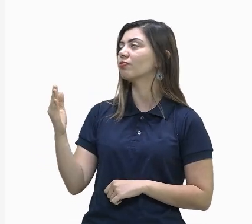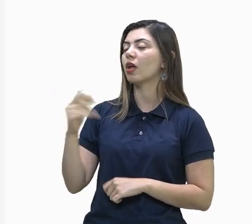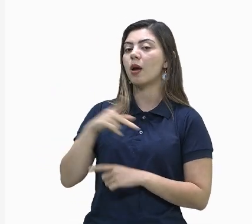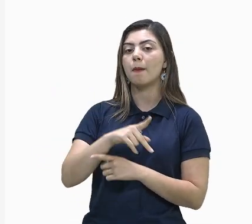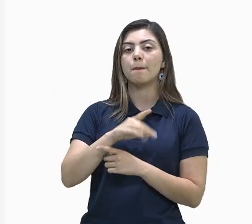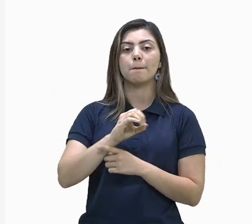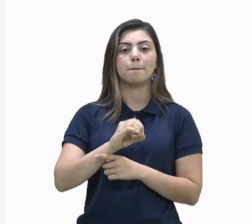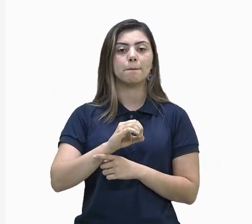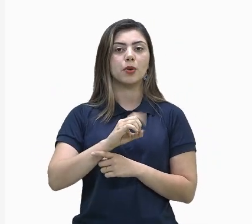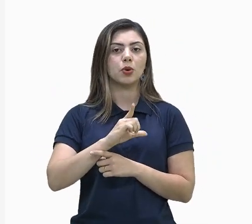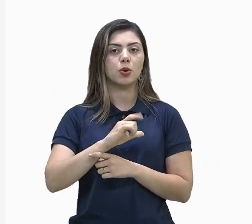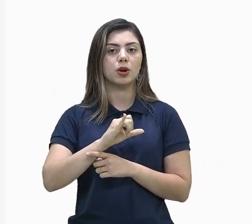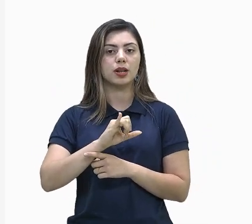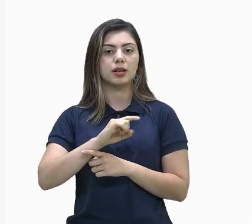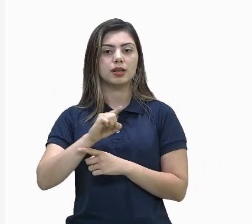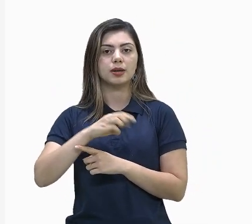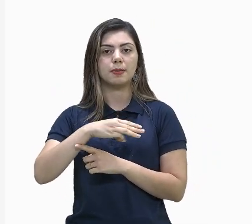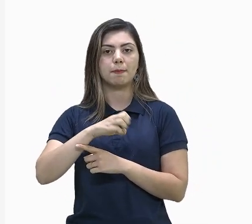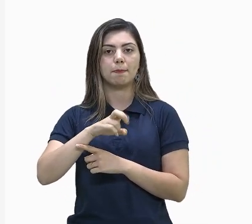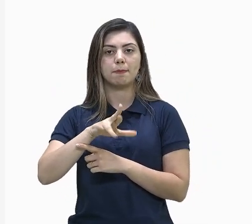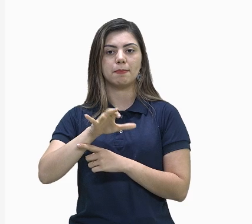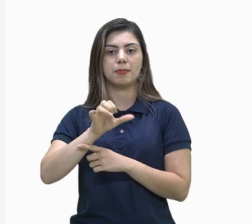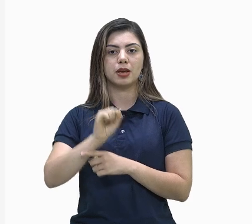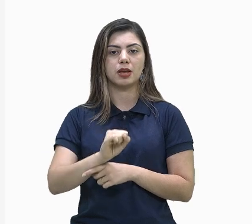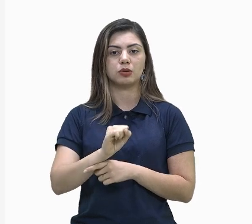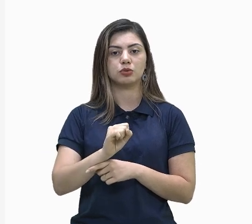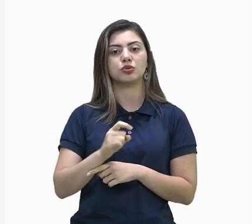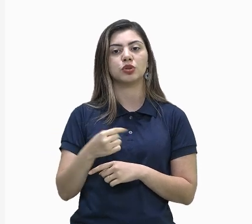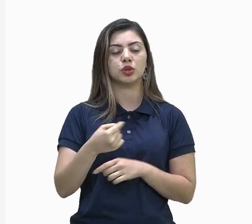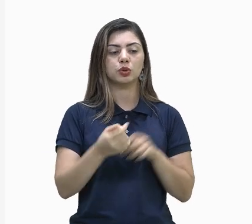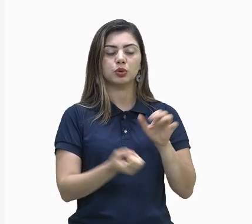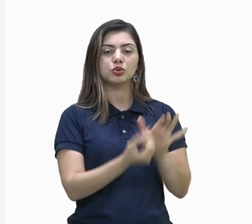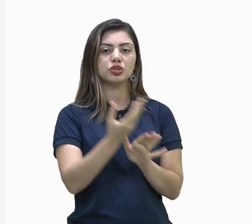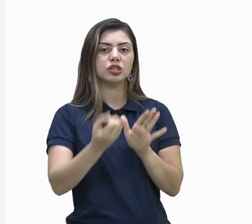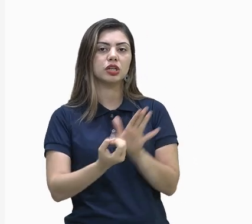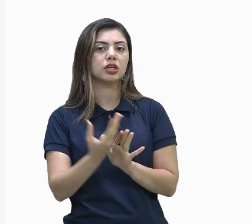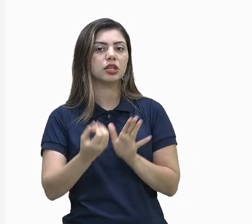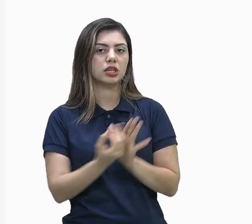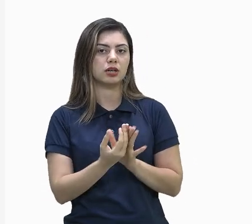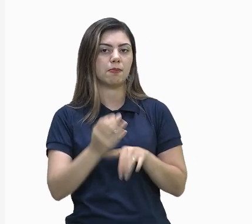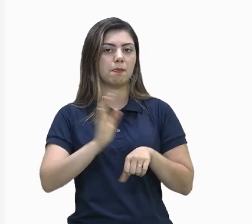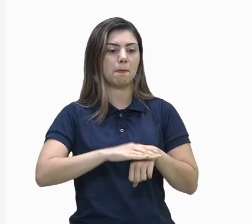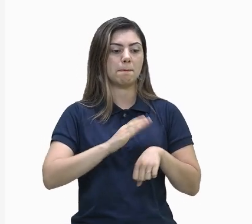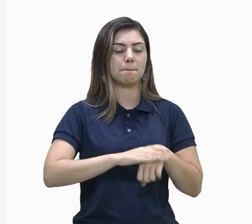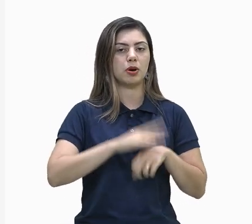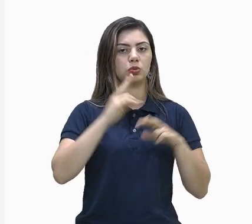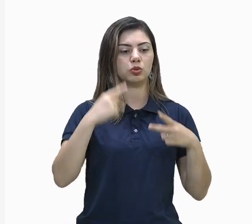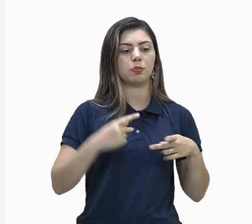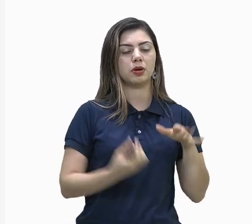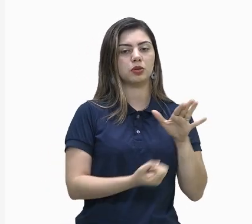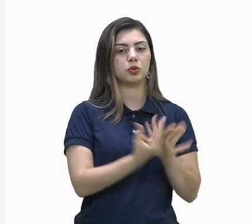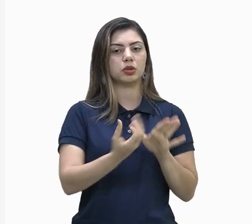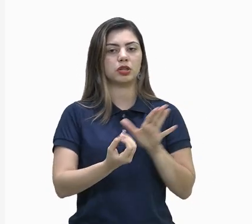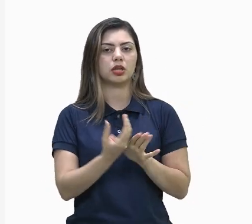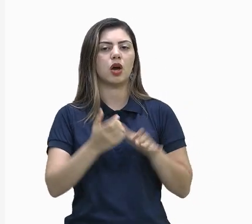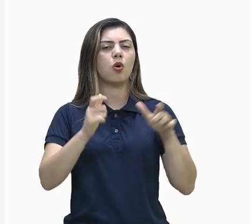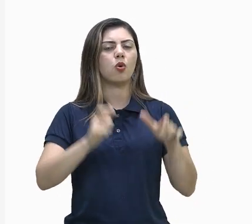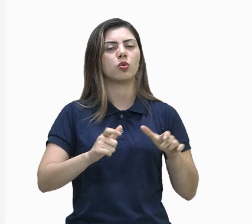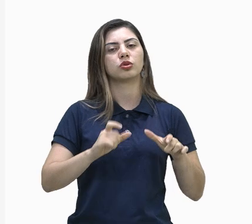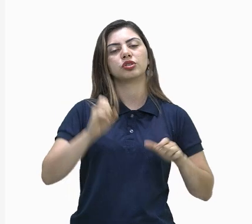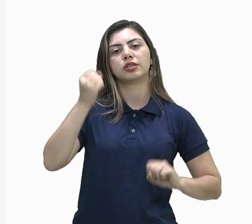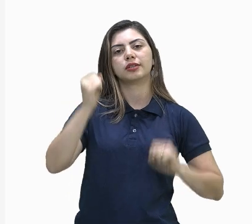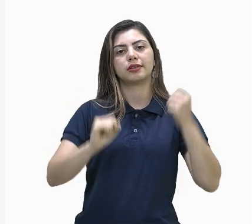polímeros sintéticos, eles são aqueles que são produzidos, né, nas indústrias